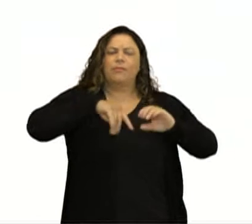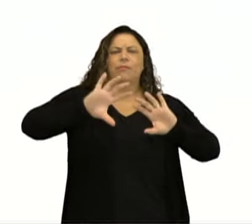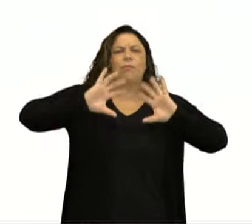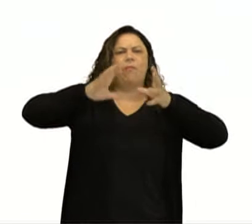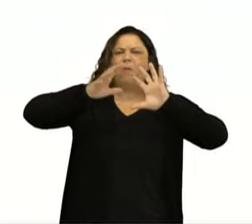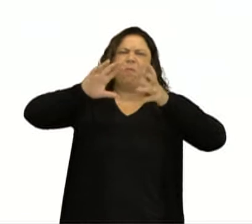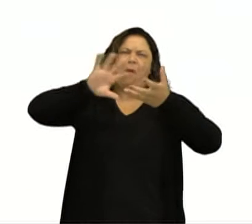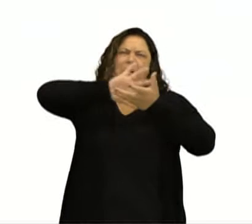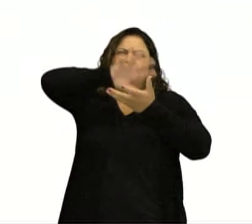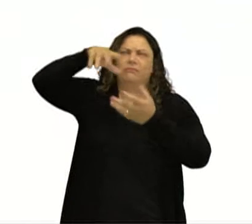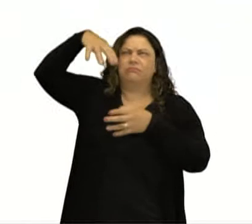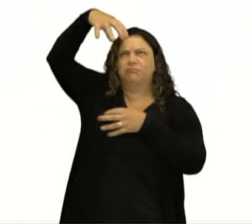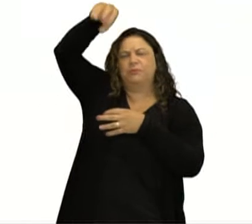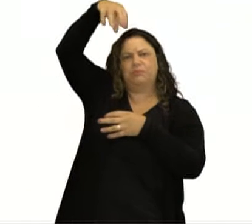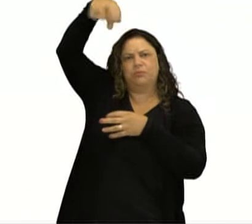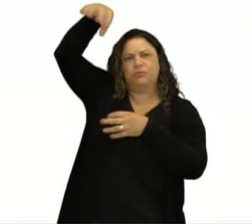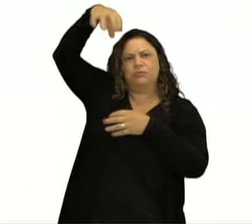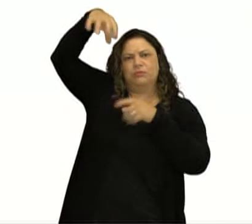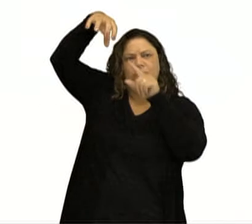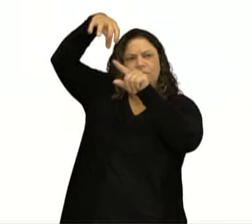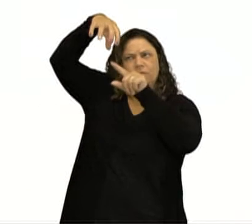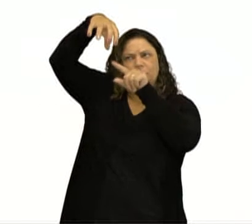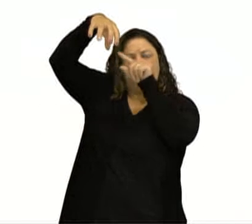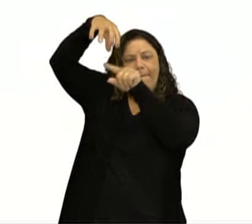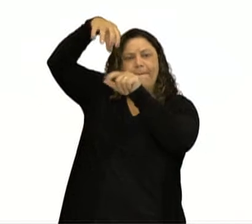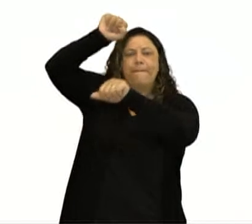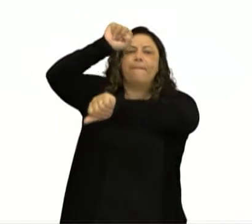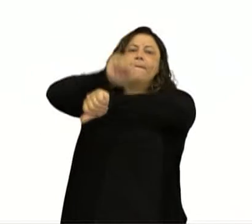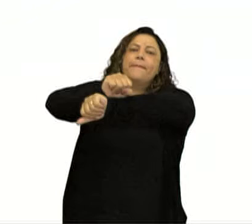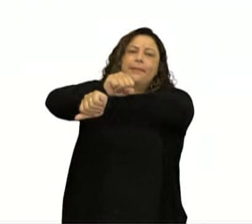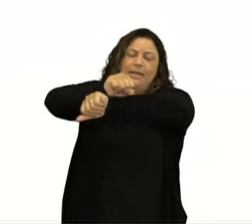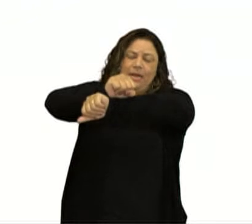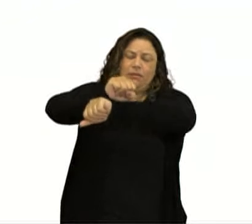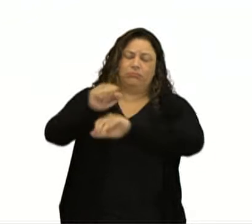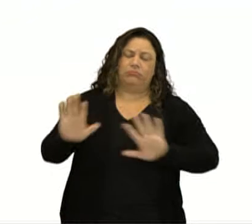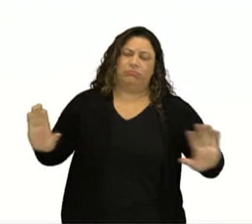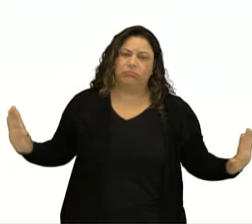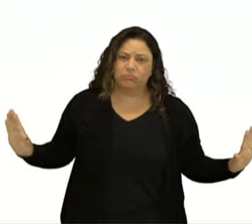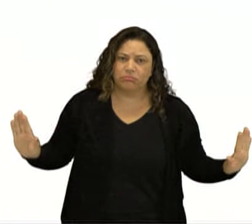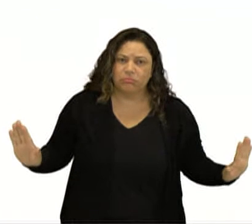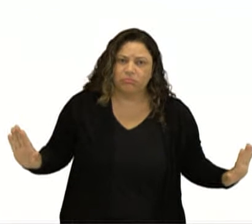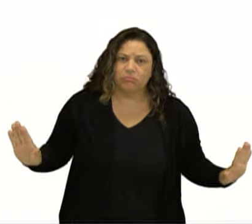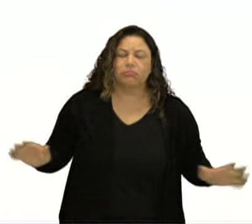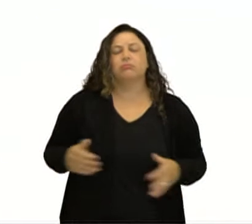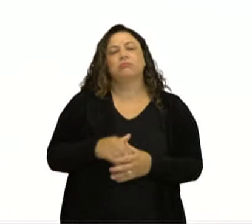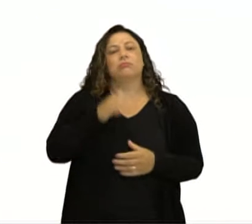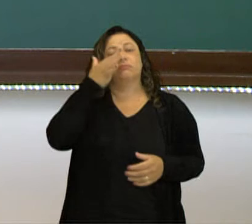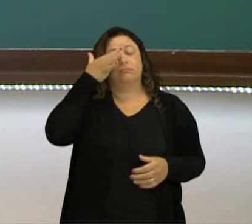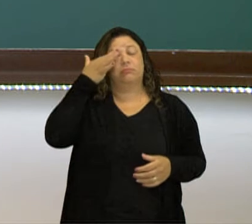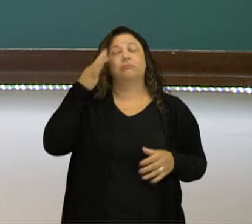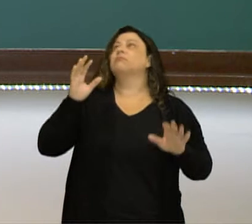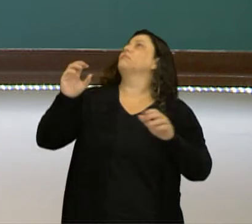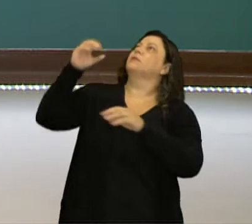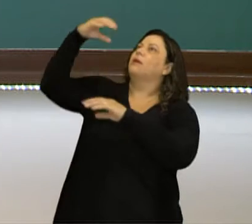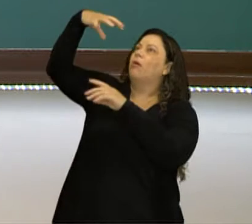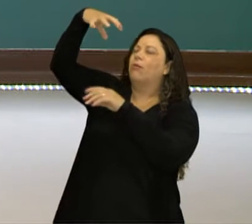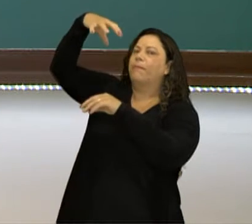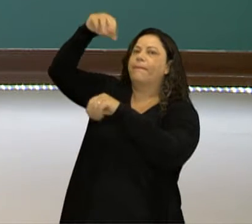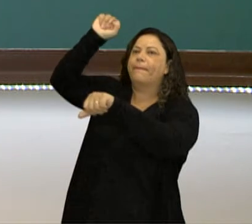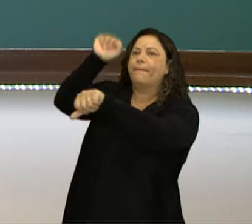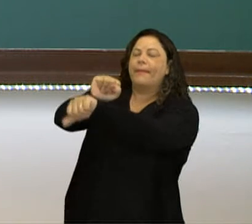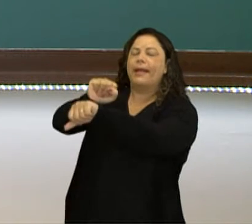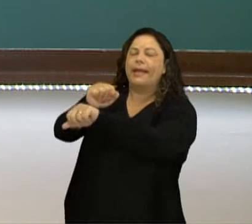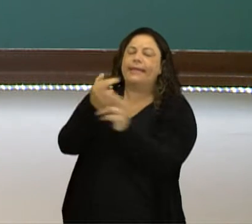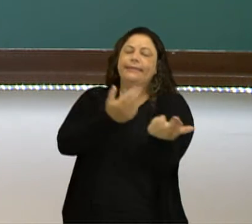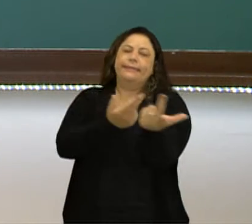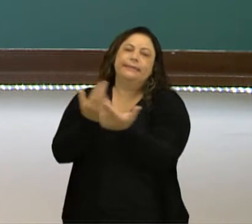pendurou alguma coisa nesse teto ali, tu vai perceber que essa bola não vai se mover, certo? Vai ficar bem de boa, bem tranquilinho. A mesma coisa acontece quando